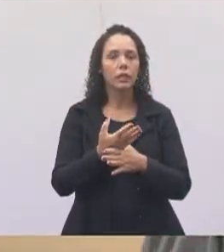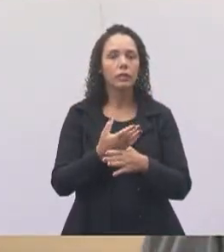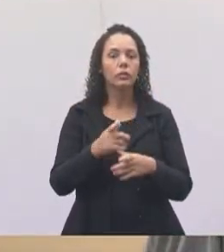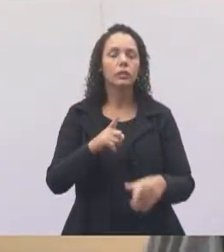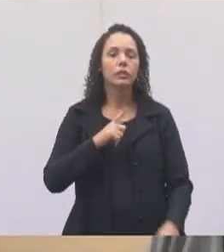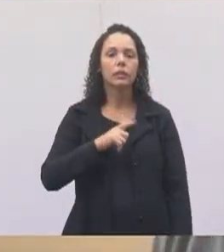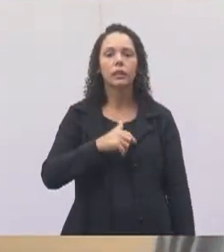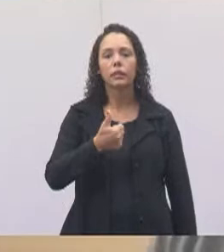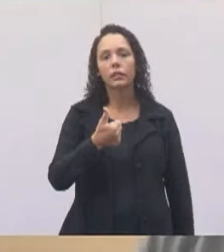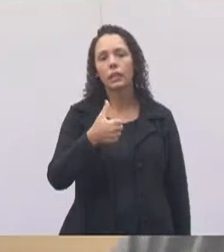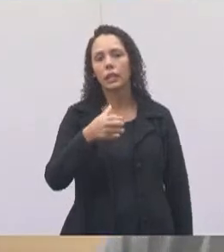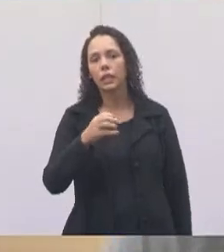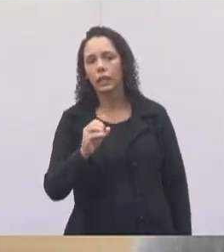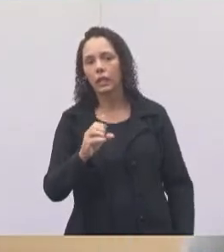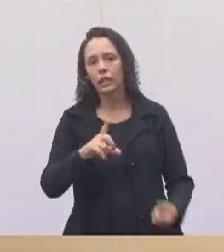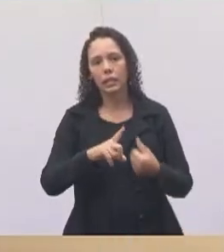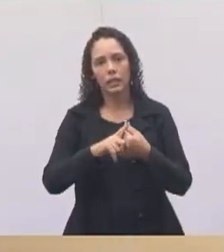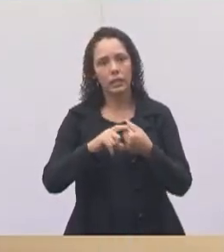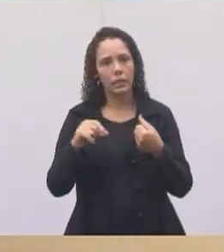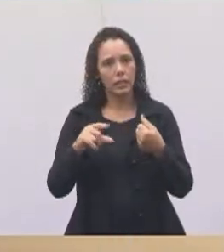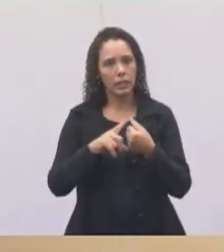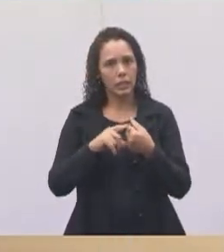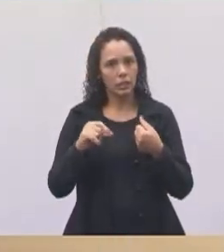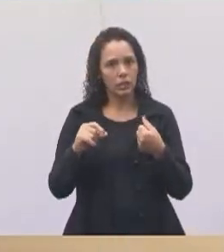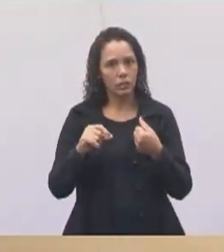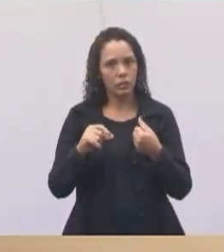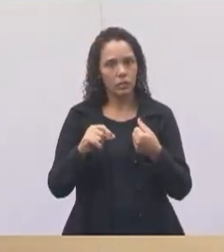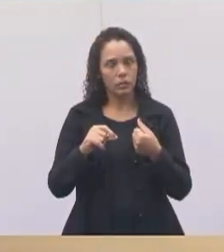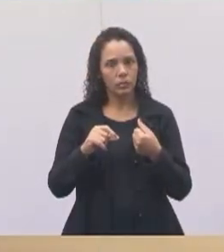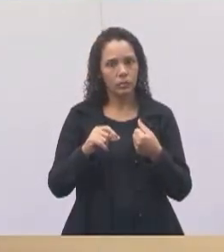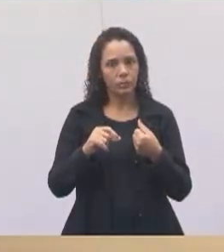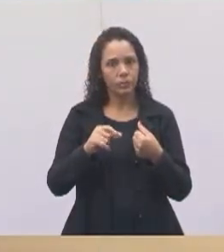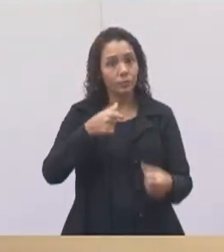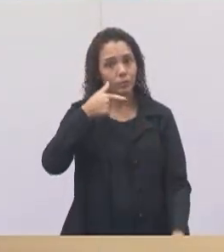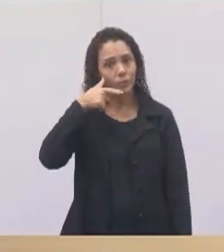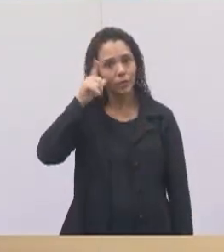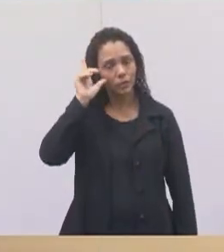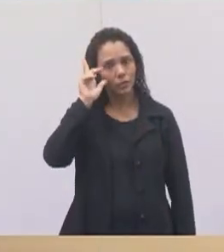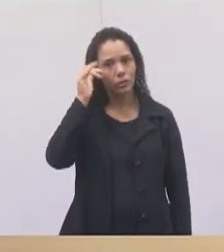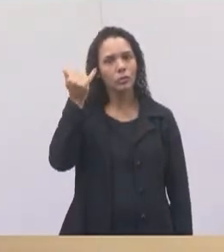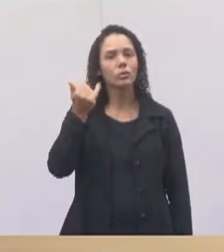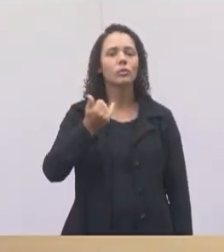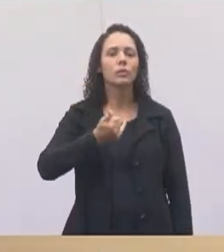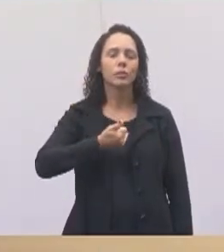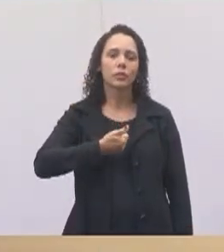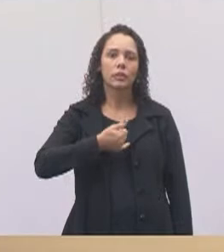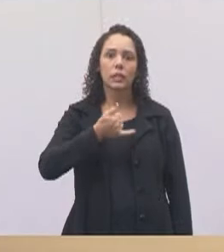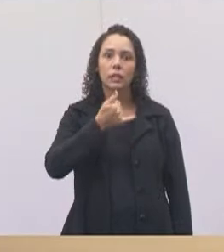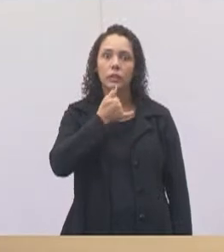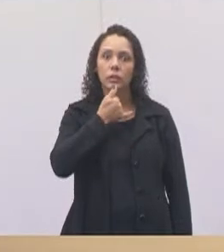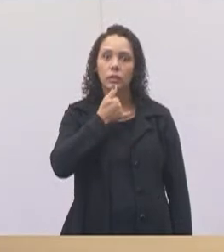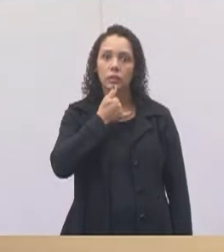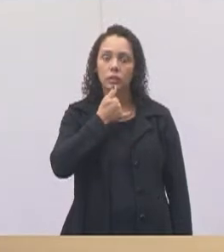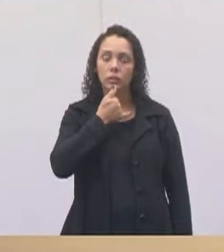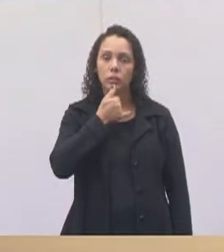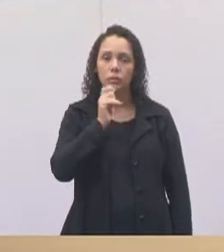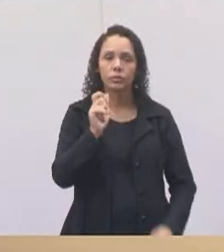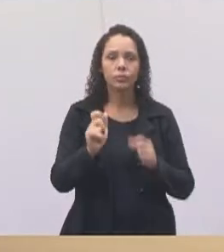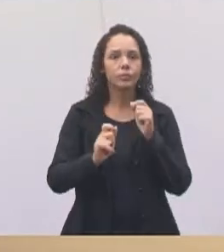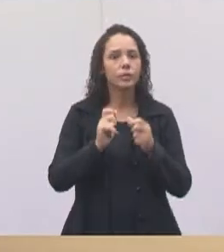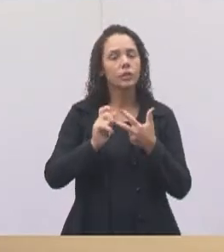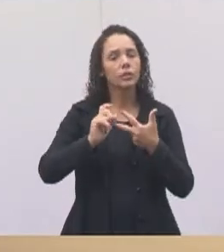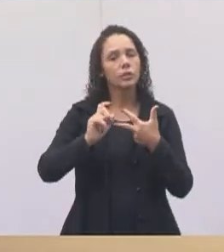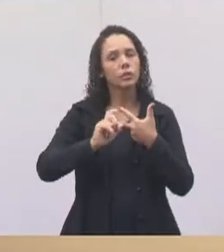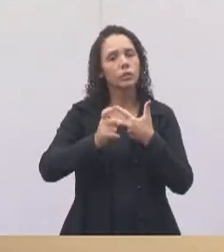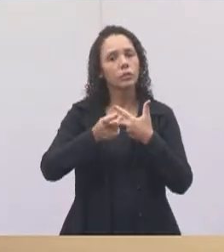artigos. E ontem eu tive a triste notícia que o executivo